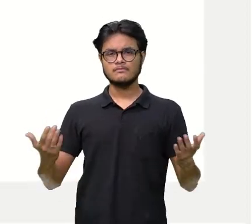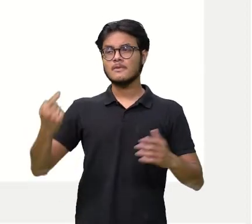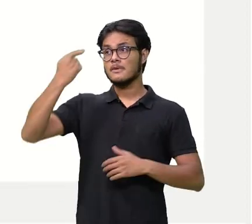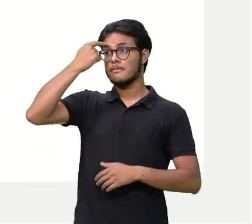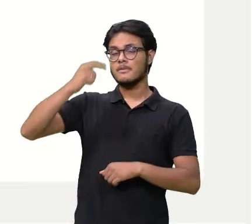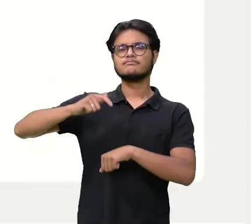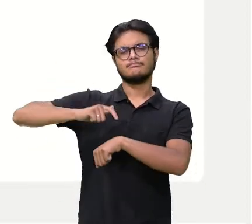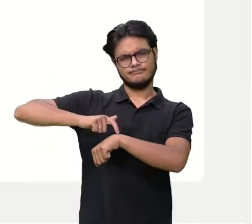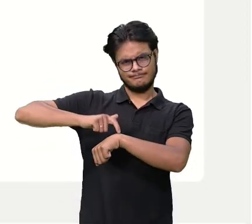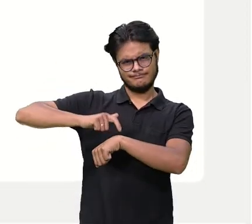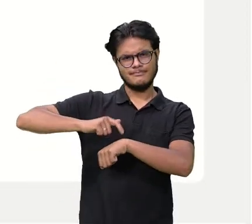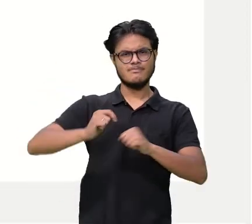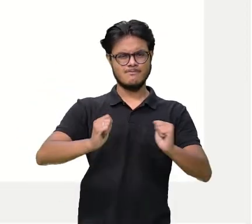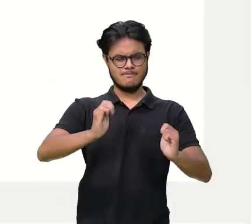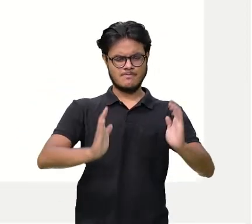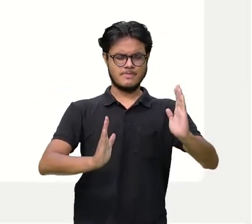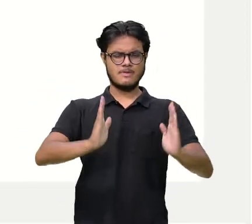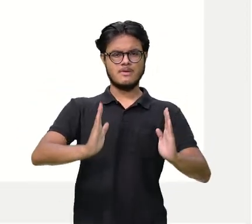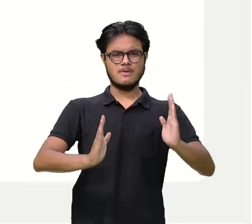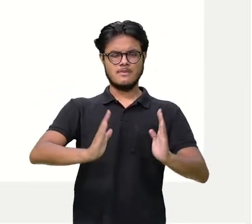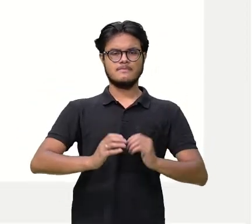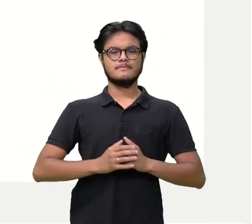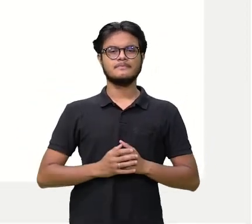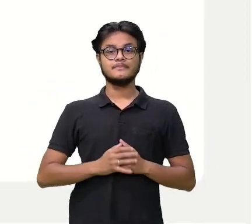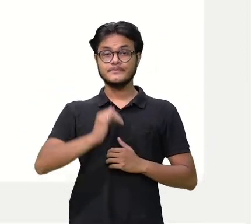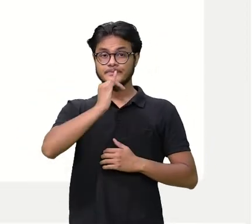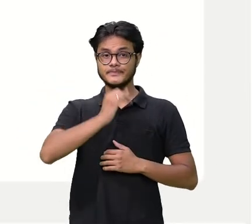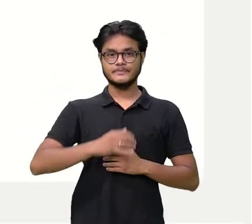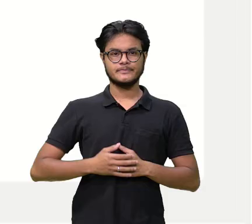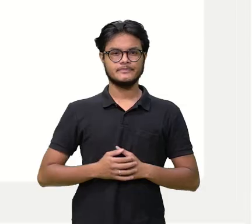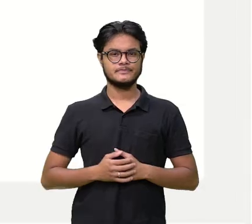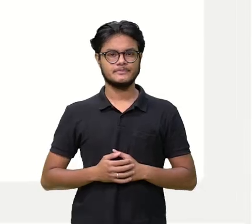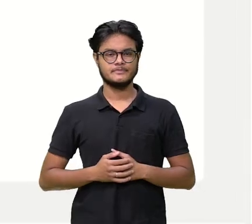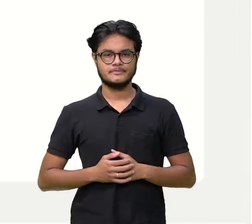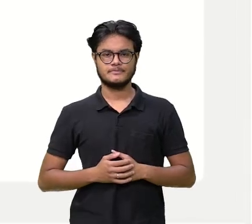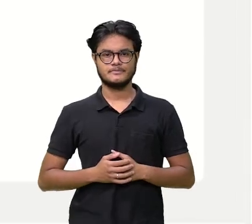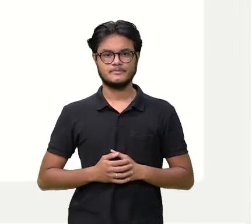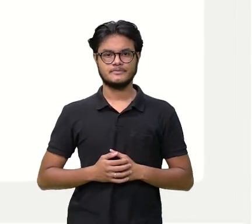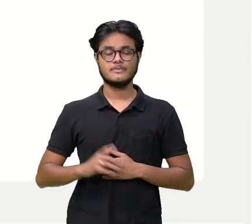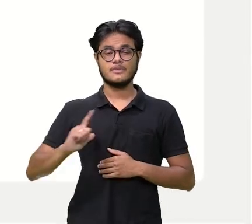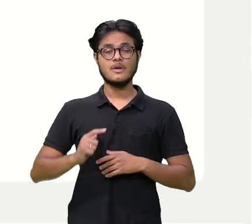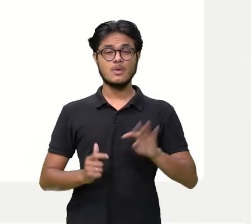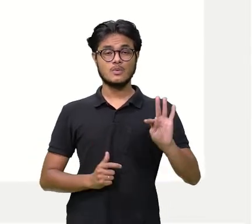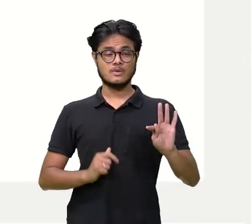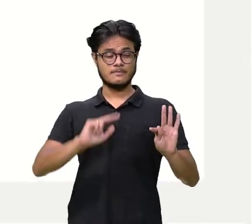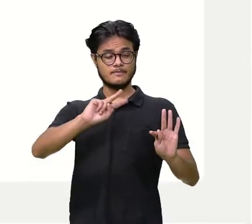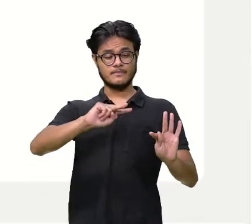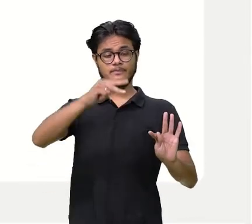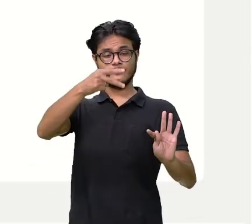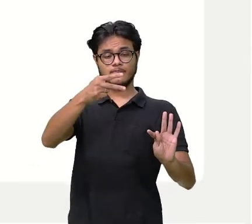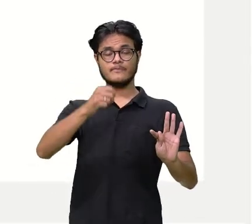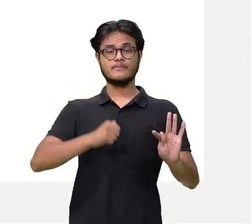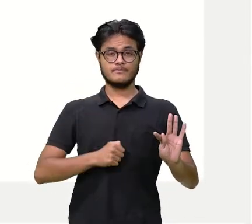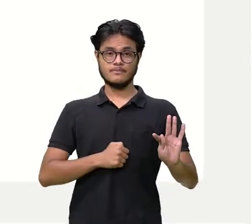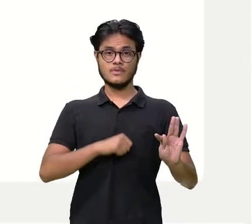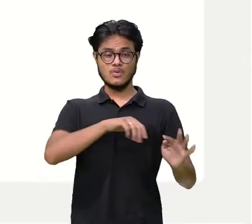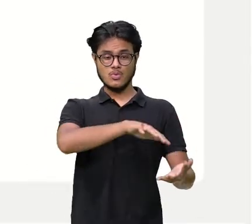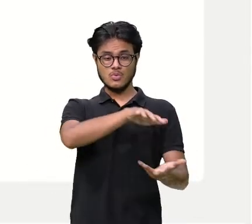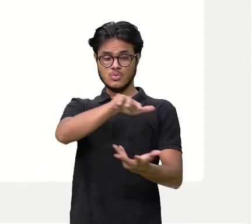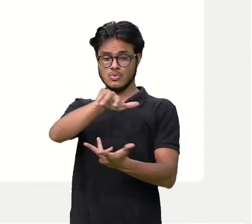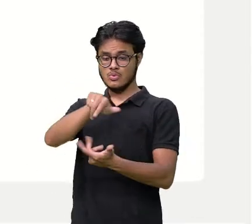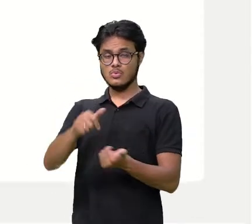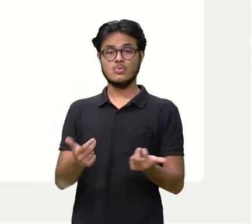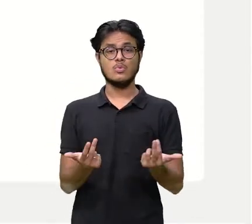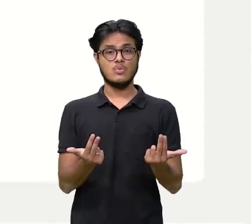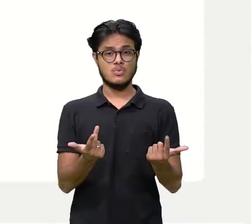tempo. Vamos ver aqui a terceira lei. O quadrado do período, T, orbital de um planeta, é proporcional